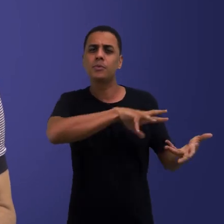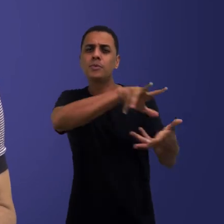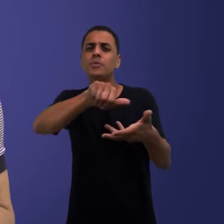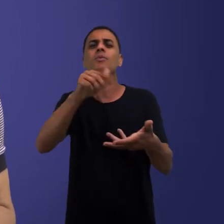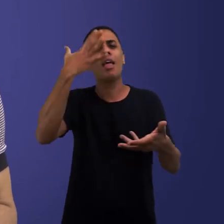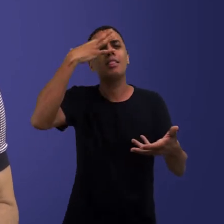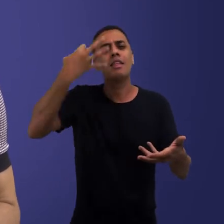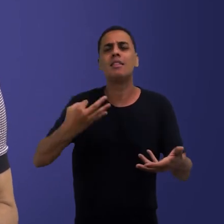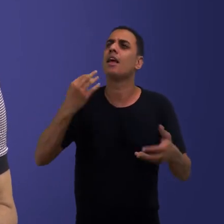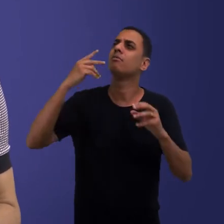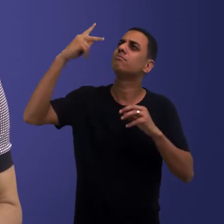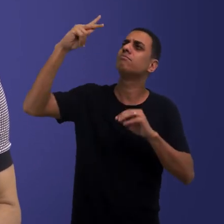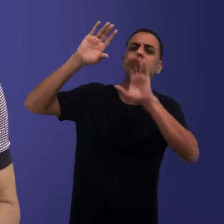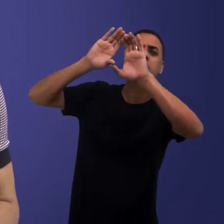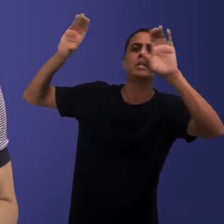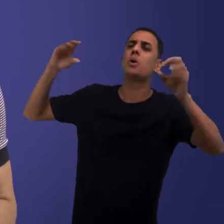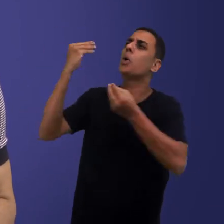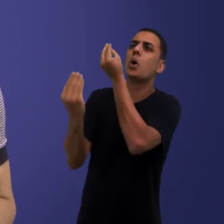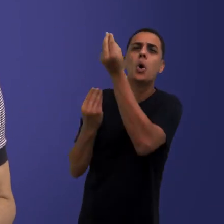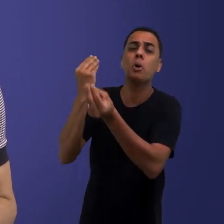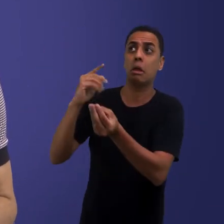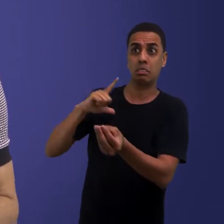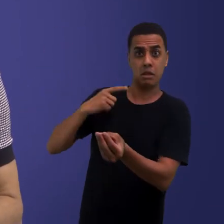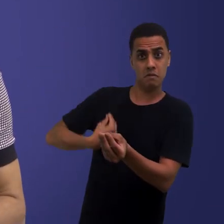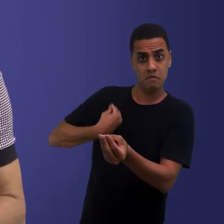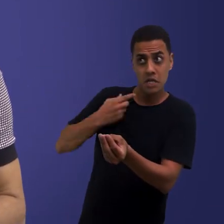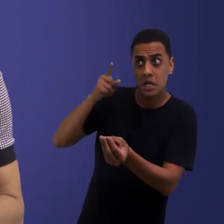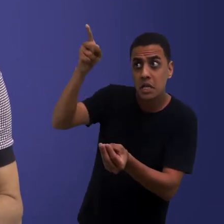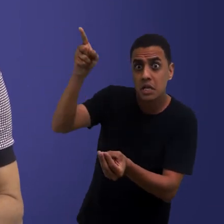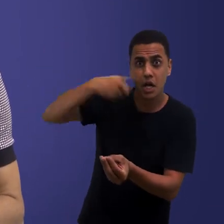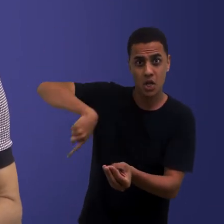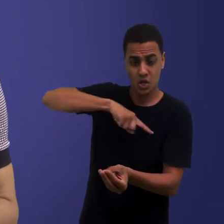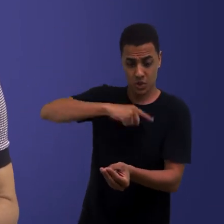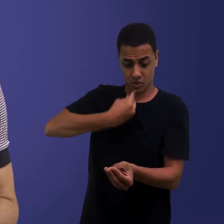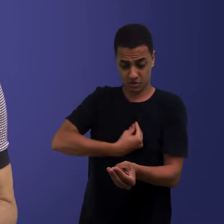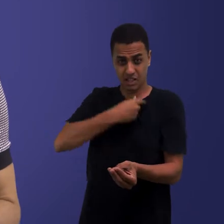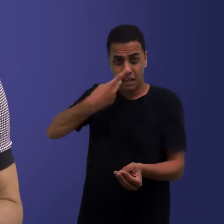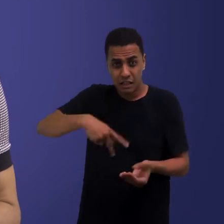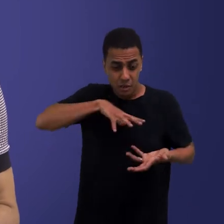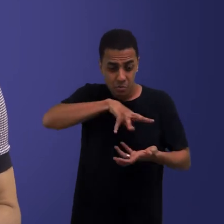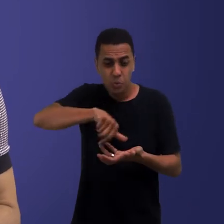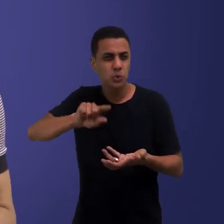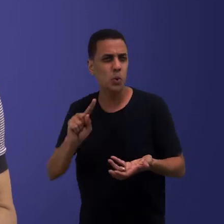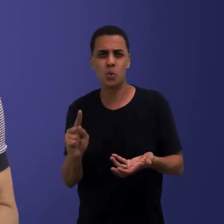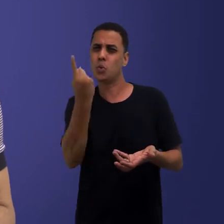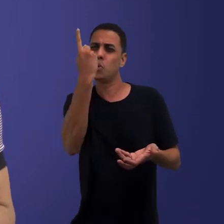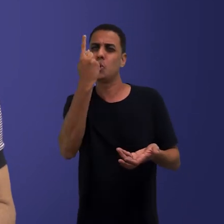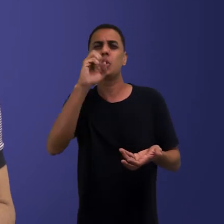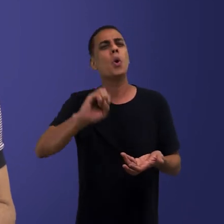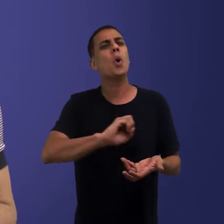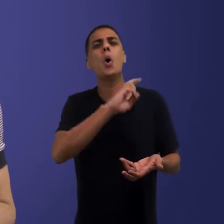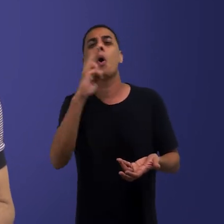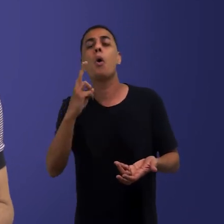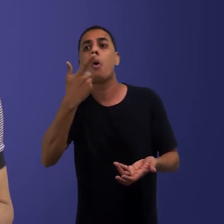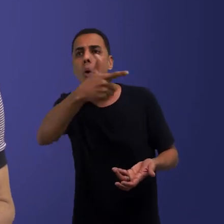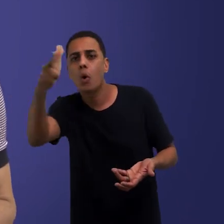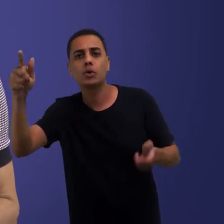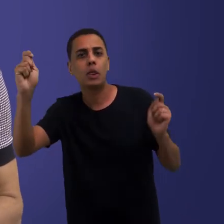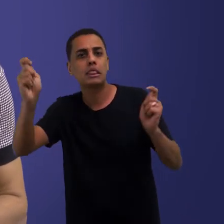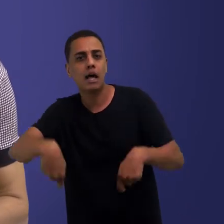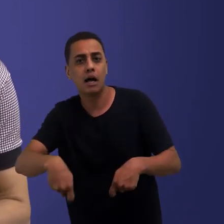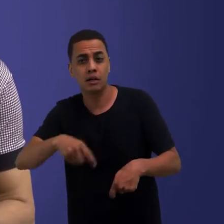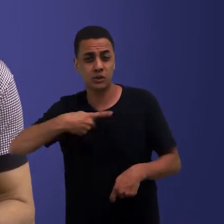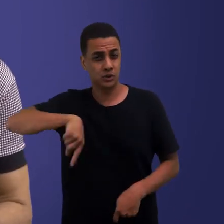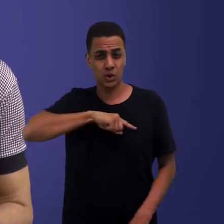apenas entender a constituição do universo, mas também definir o que é vida e constatar se somos os únicos habitantes do